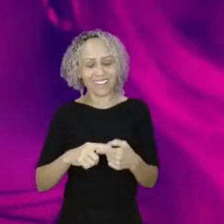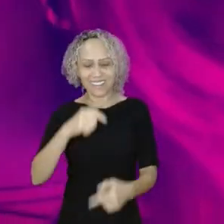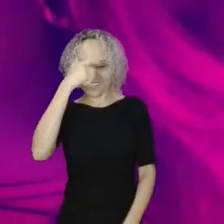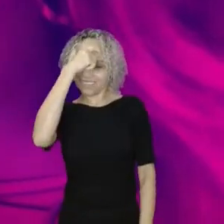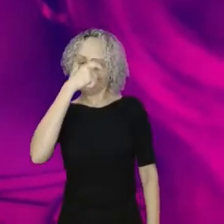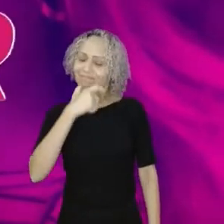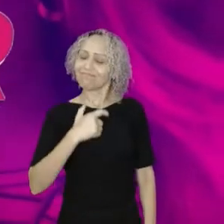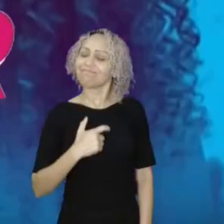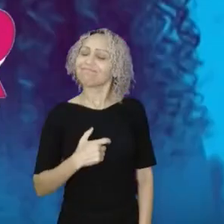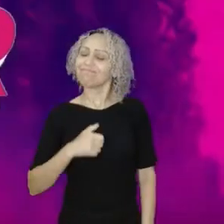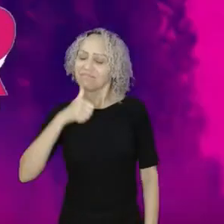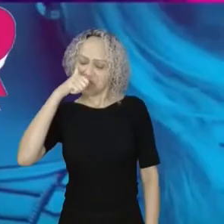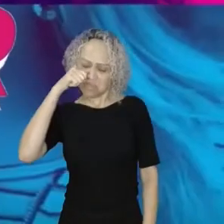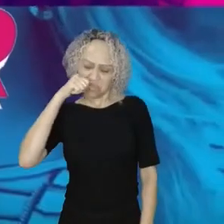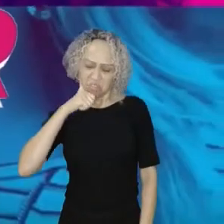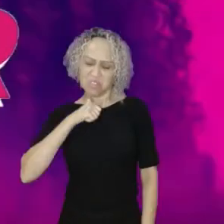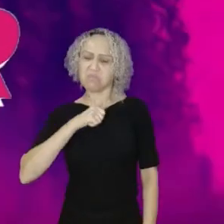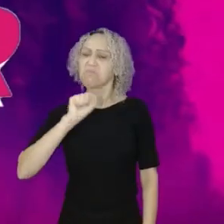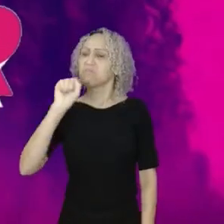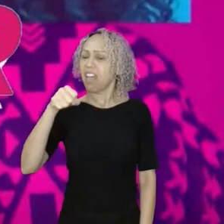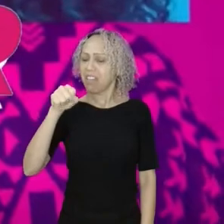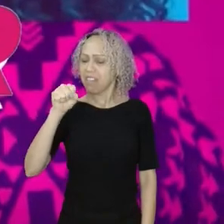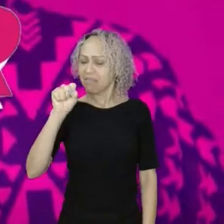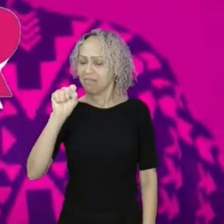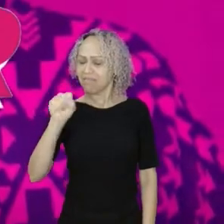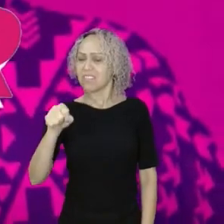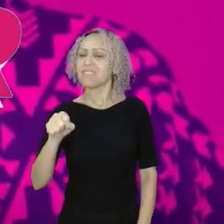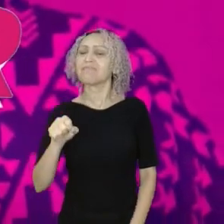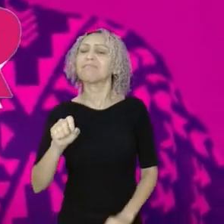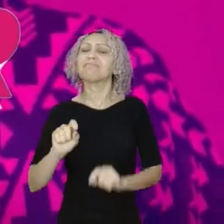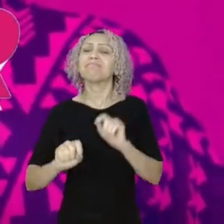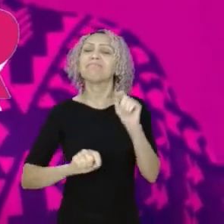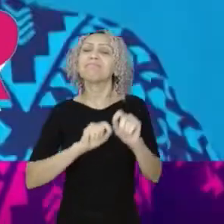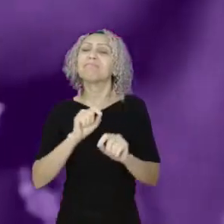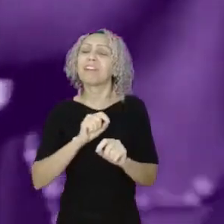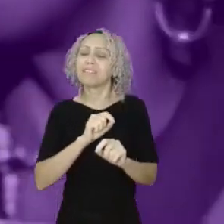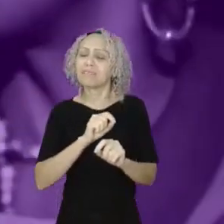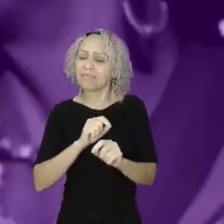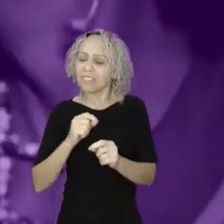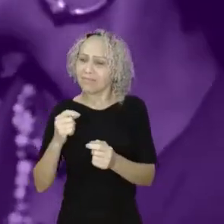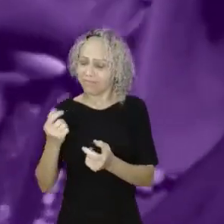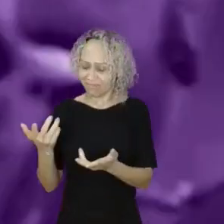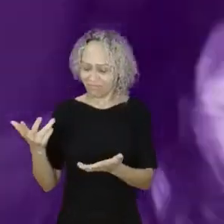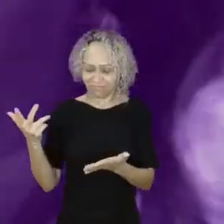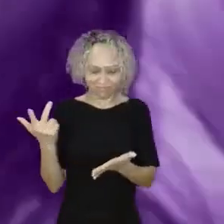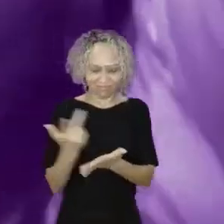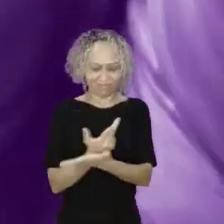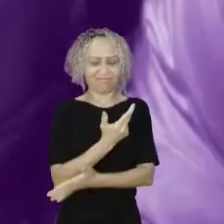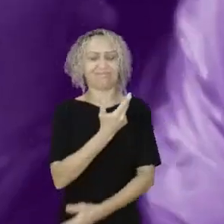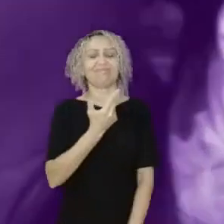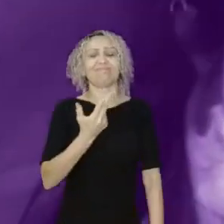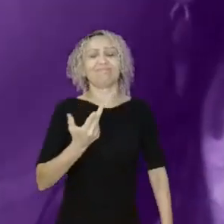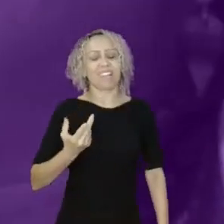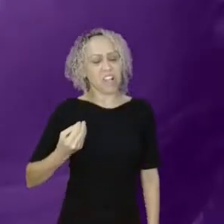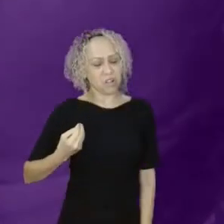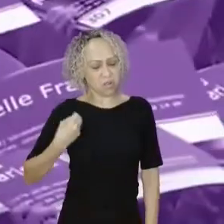Porque eu sou mulher pra fazer